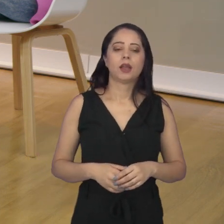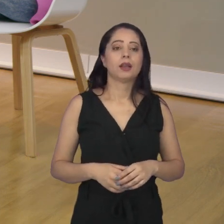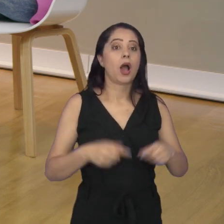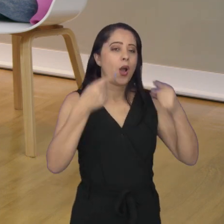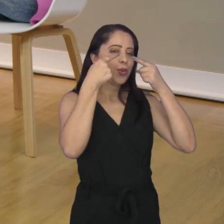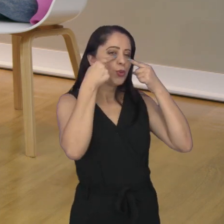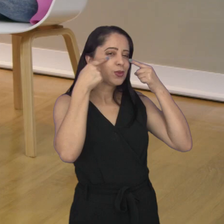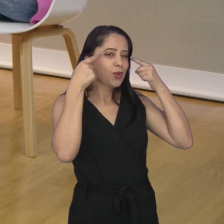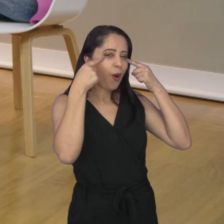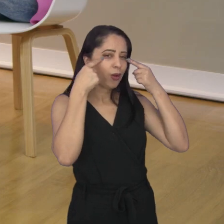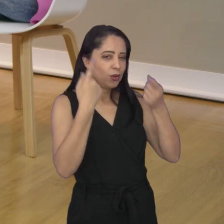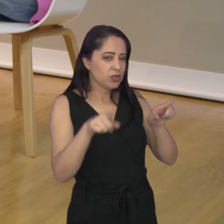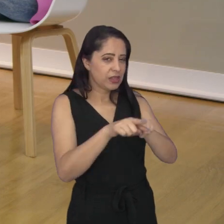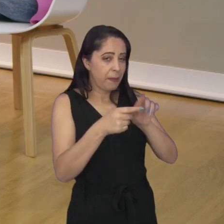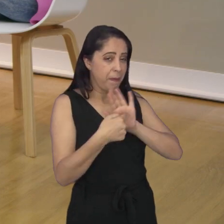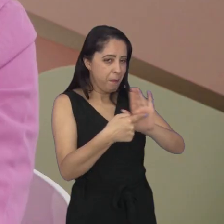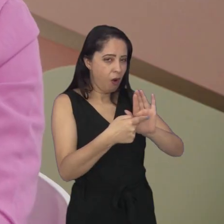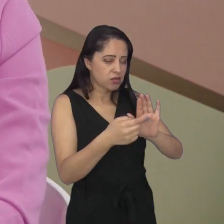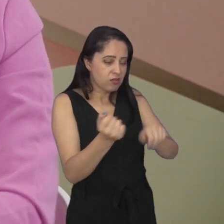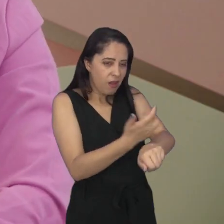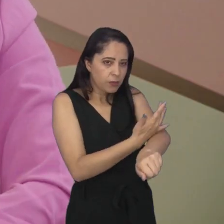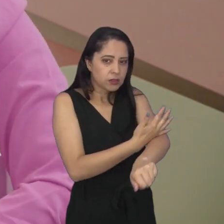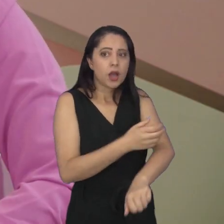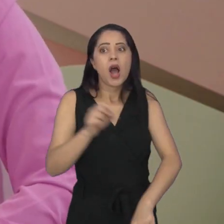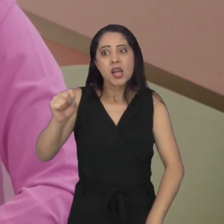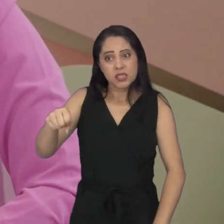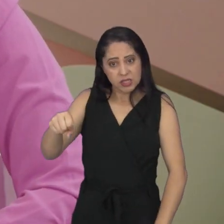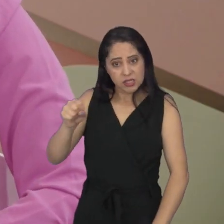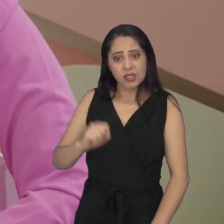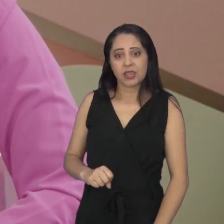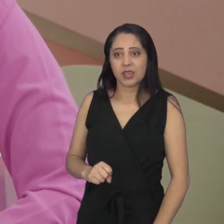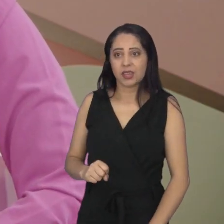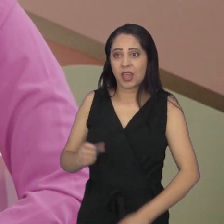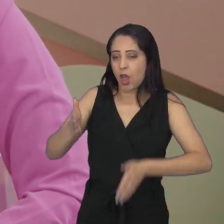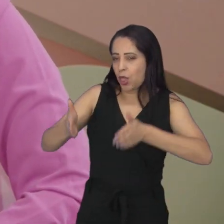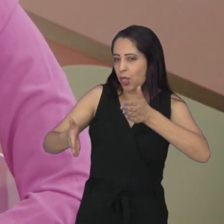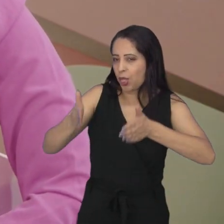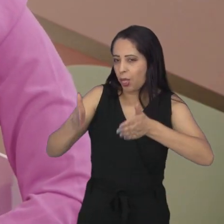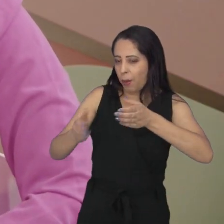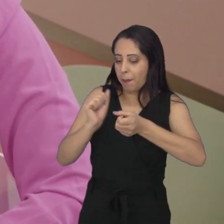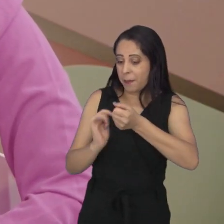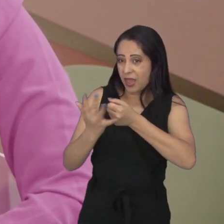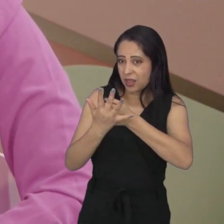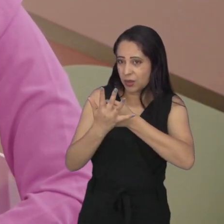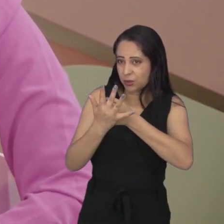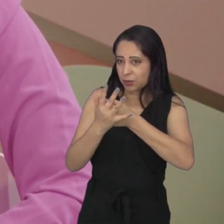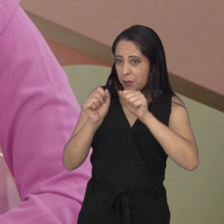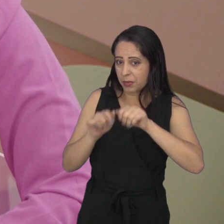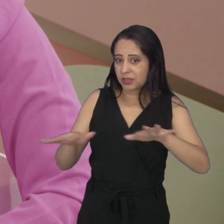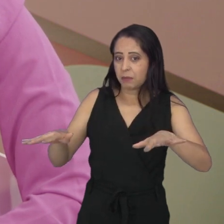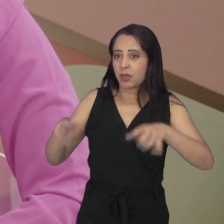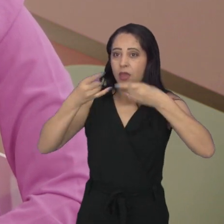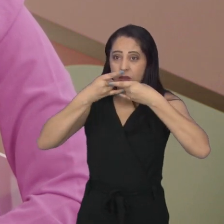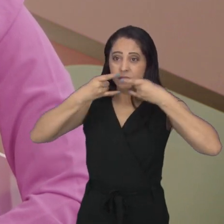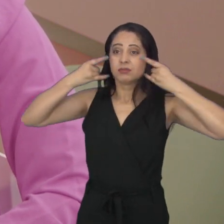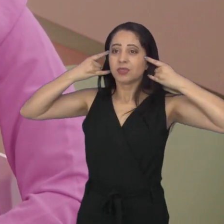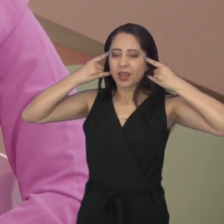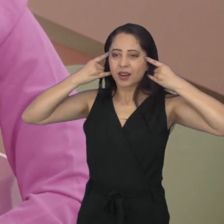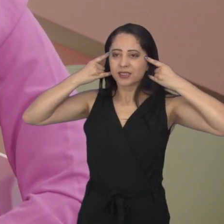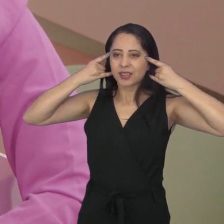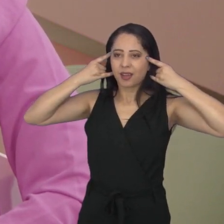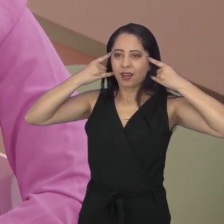olhos também falam? Demais. A gente conseguiu ver até isso agora nessa época da pandemia. Sim, Estávamos conta da todos